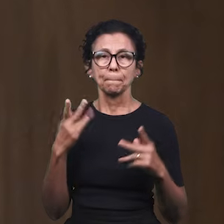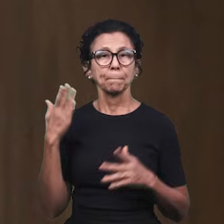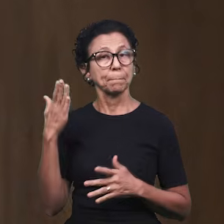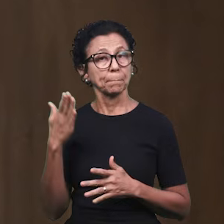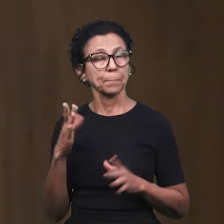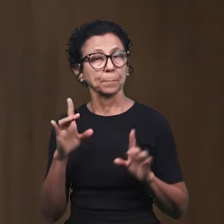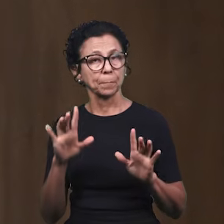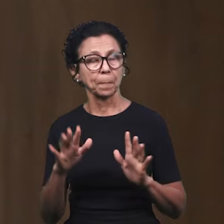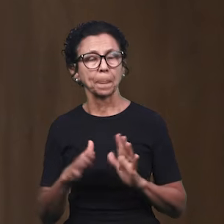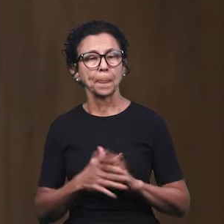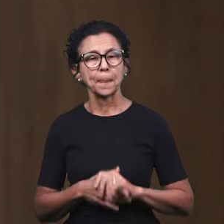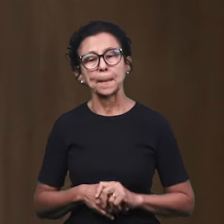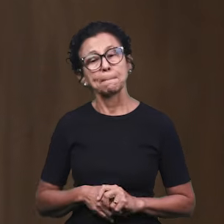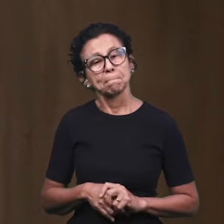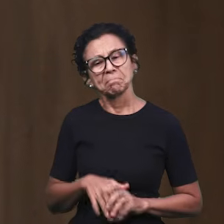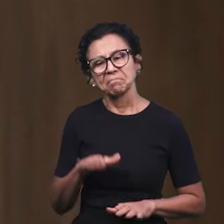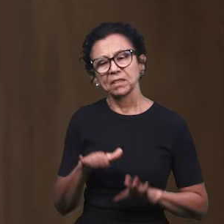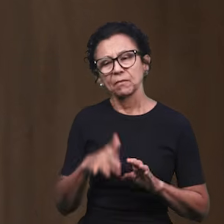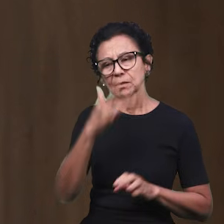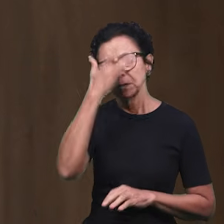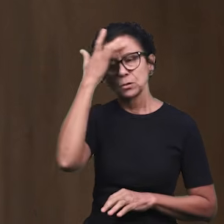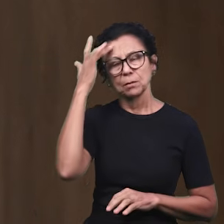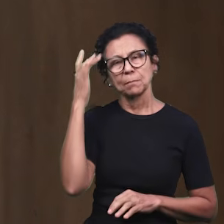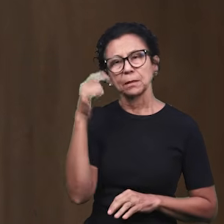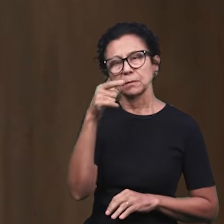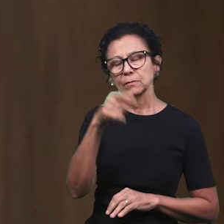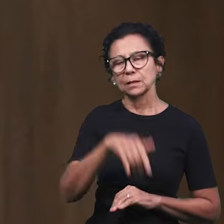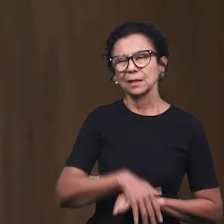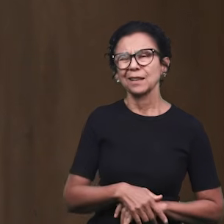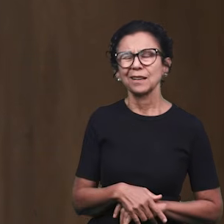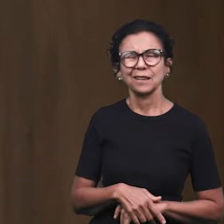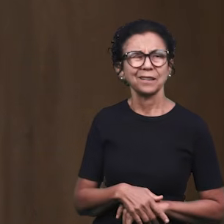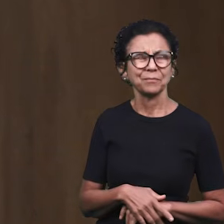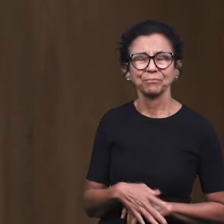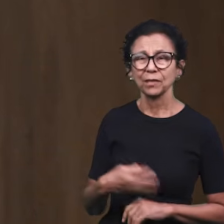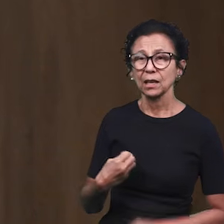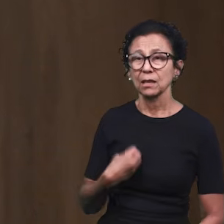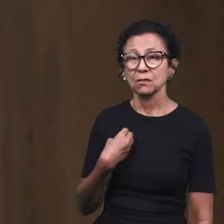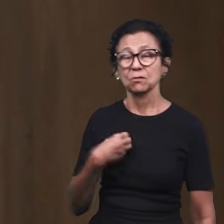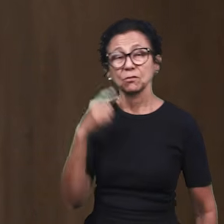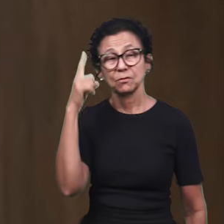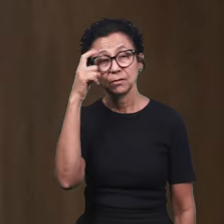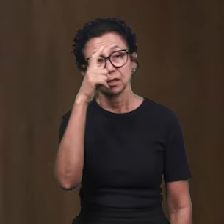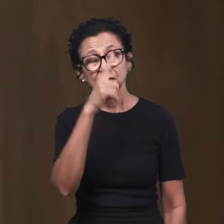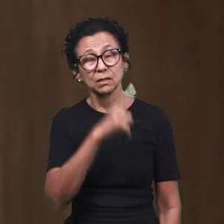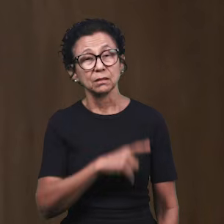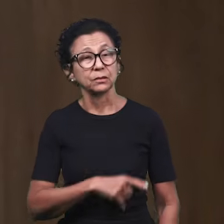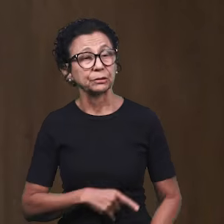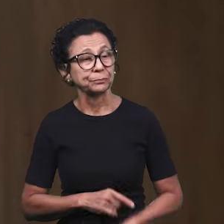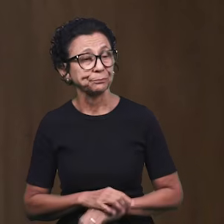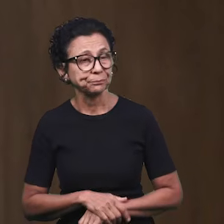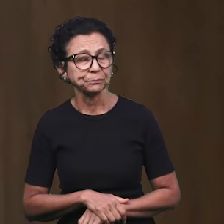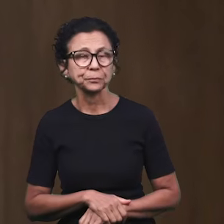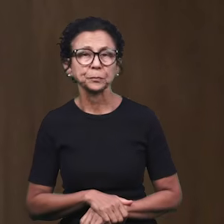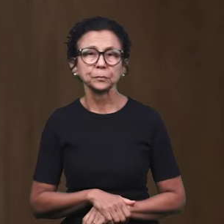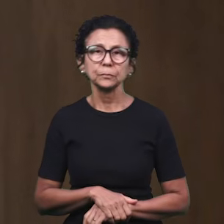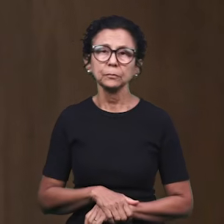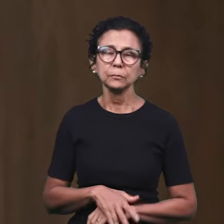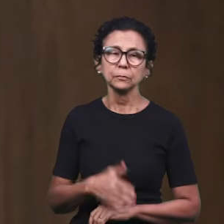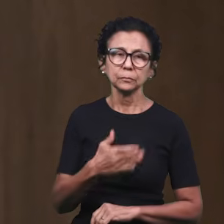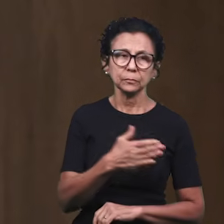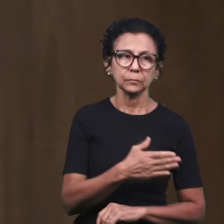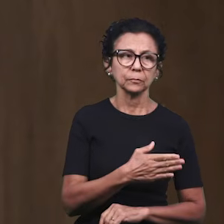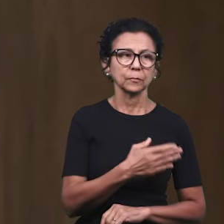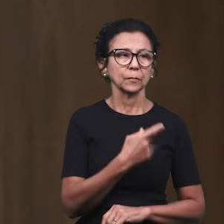o pastor Eduardo aqui, está afadigado, está ali, né, desgastado,